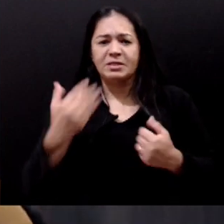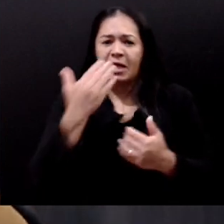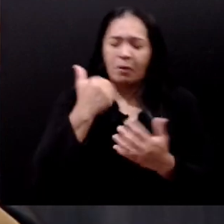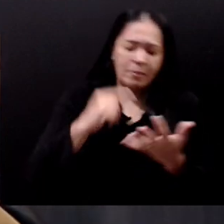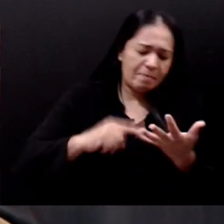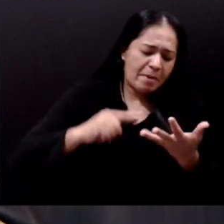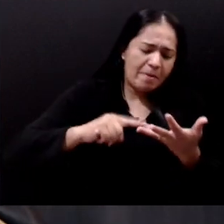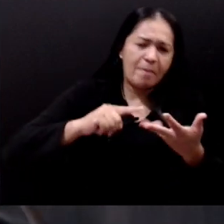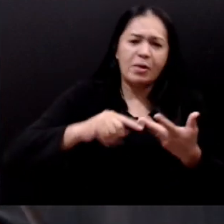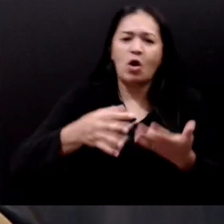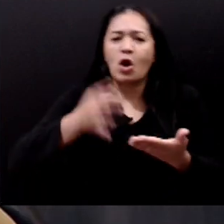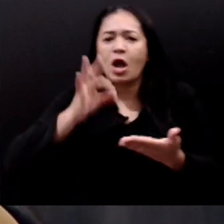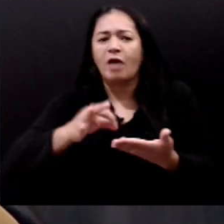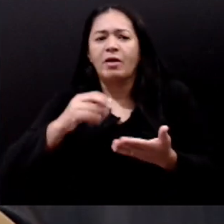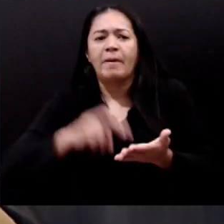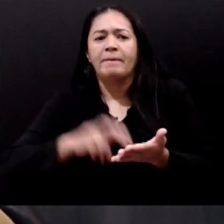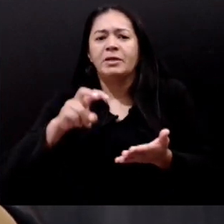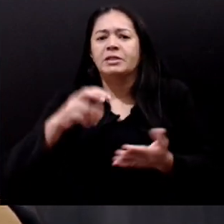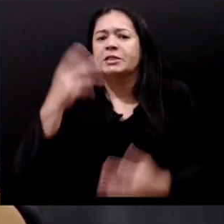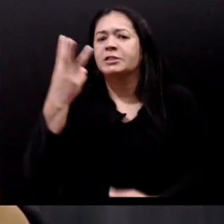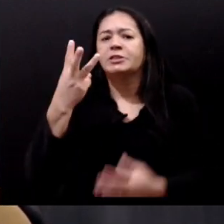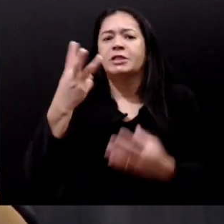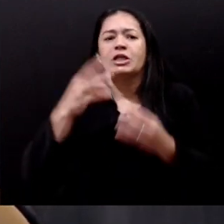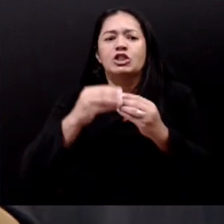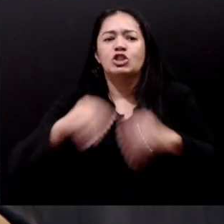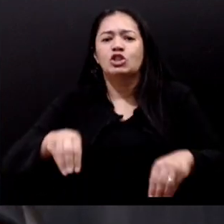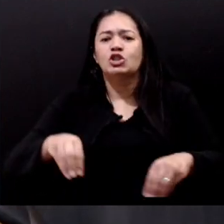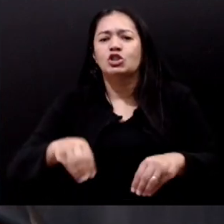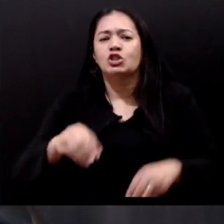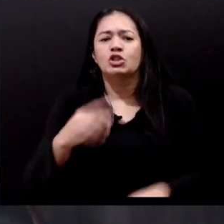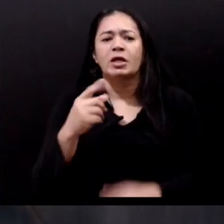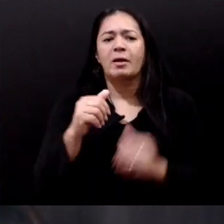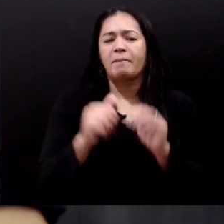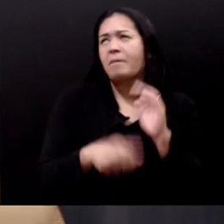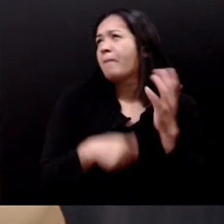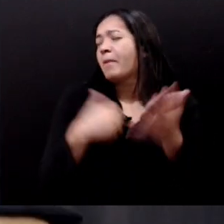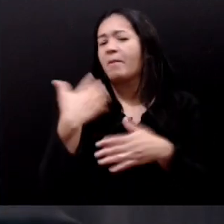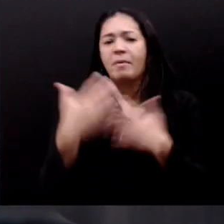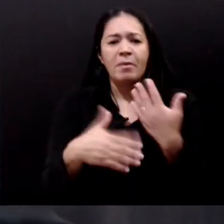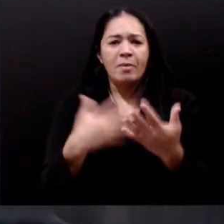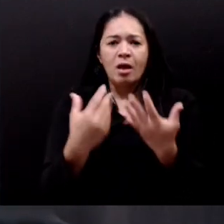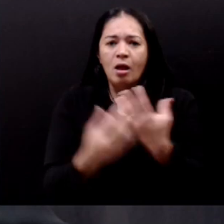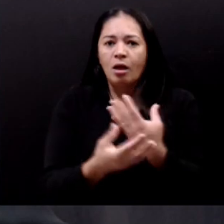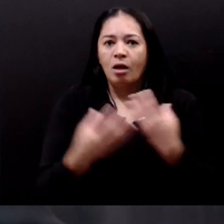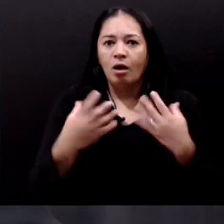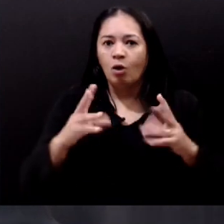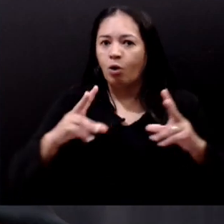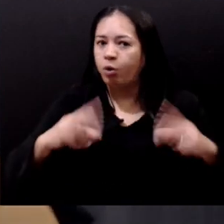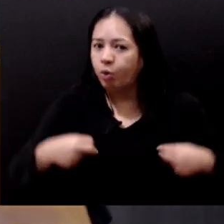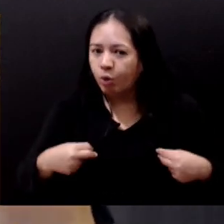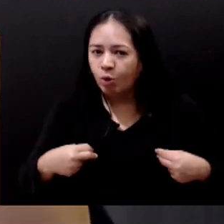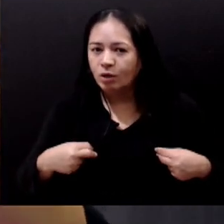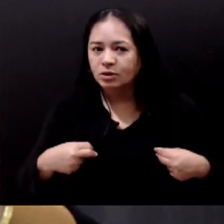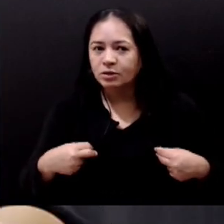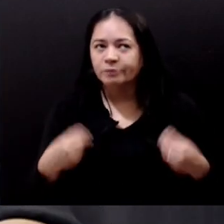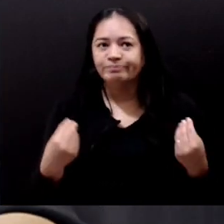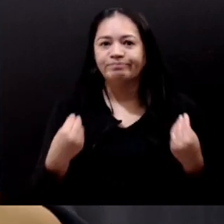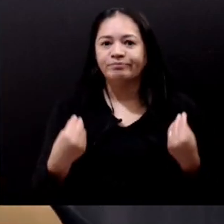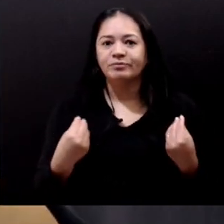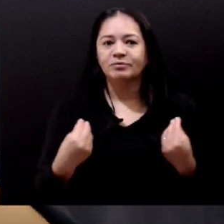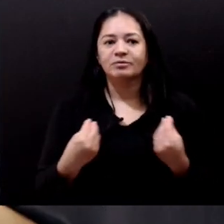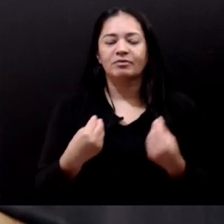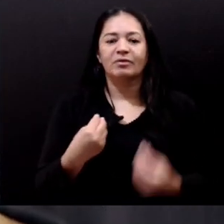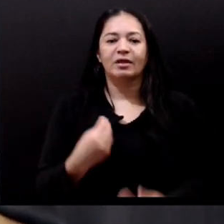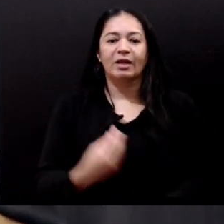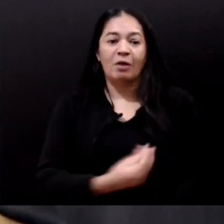tem que ser 3 ovos com uma fatia de pão na air fryer, nã-nã-nã". Então cria-se uma realidade muito perfeita, né, a gente